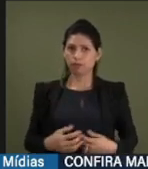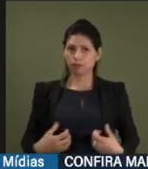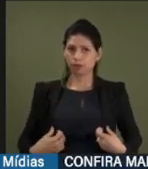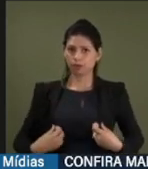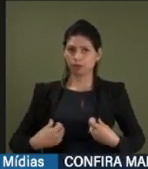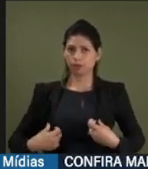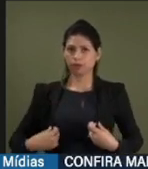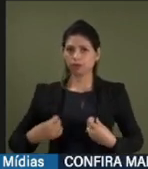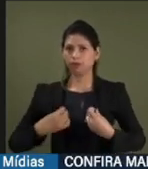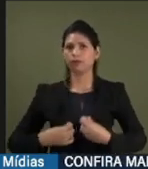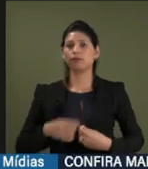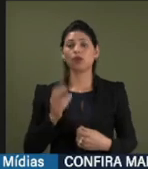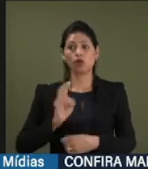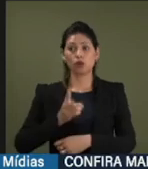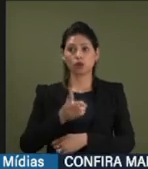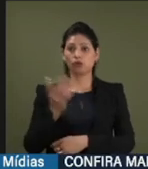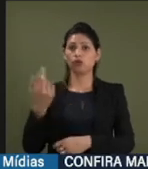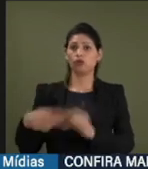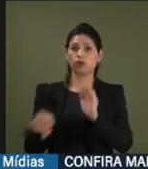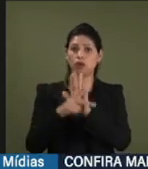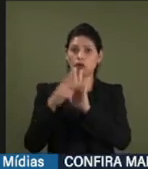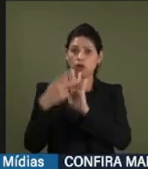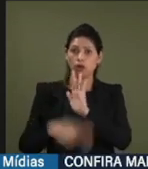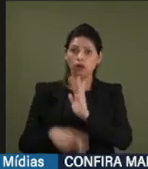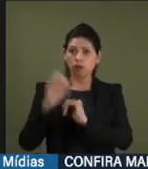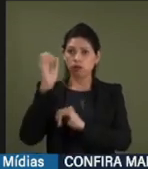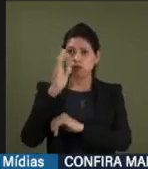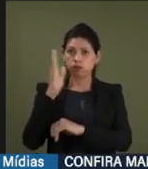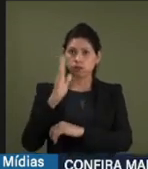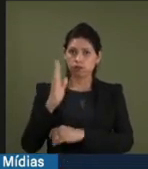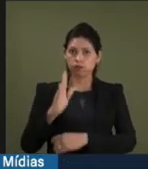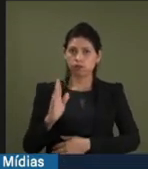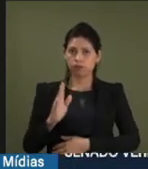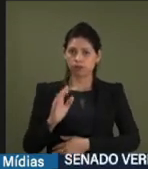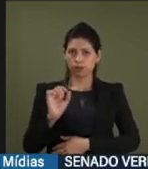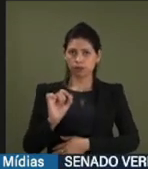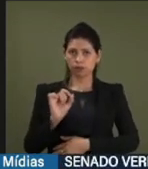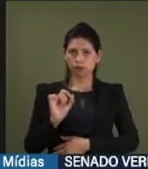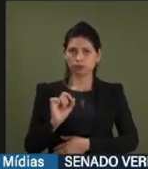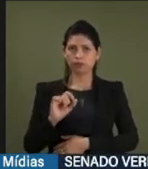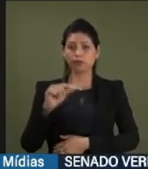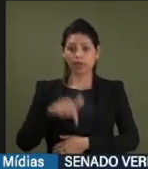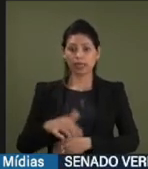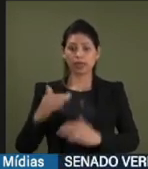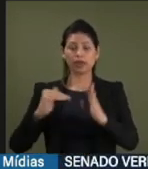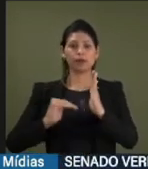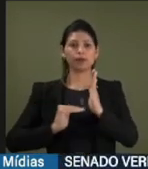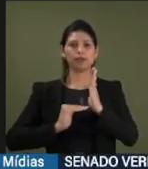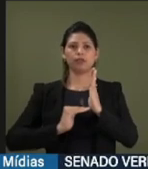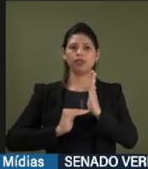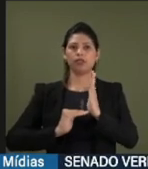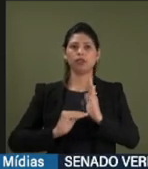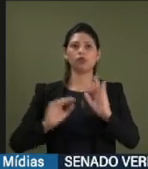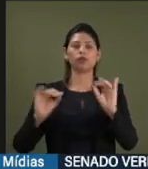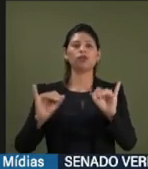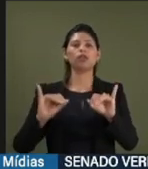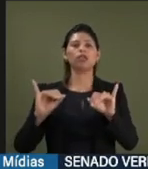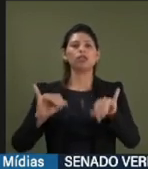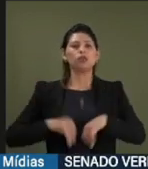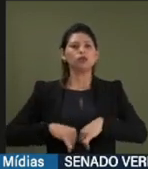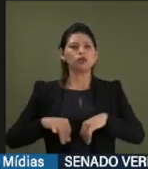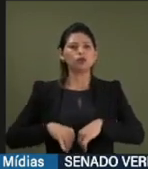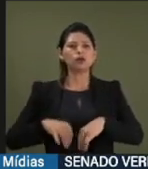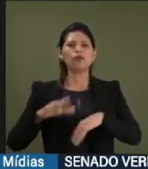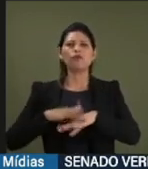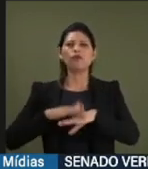nossa nação. Agora, o Senado é a instituição mais afetada, pois esse foro mantém o